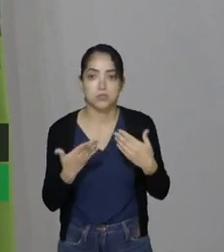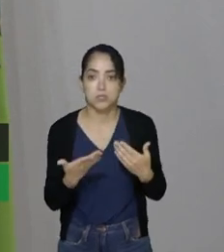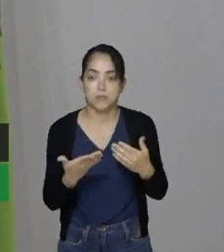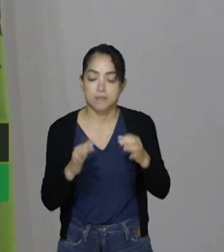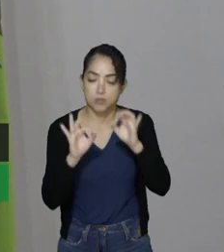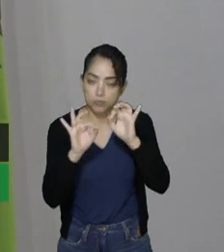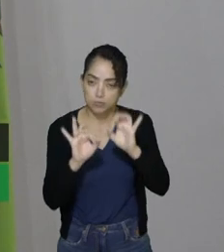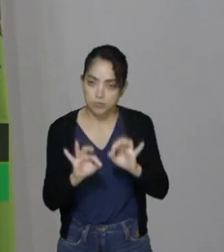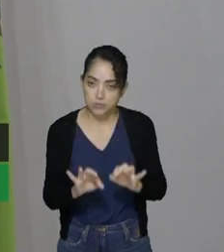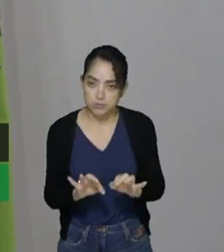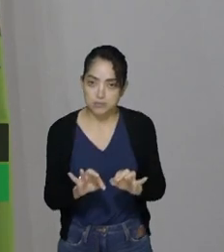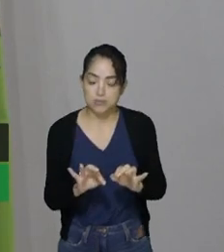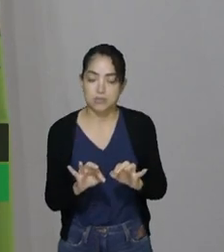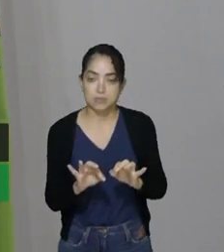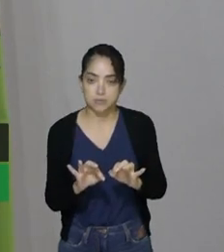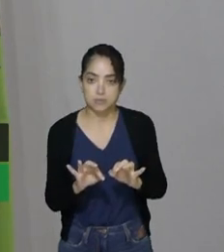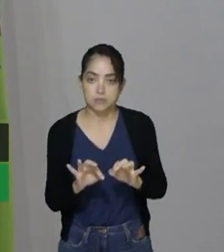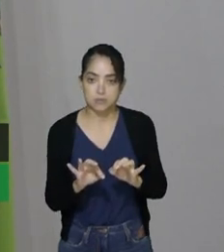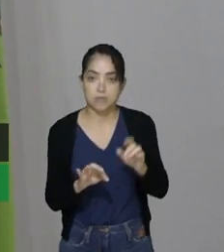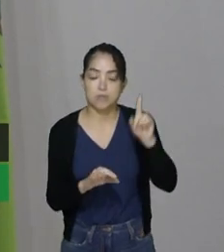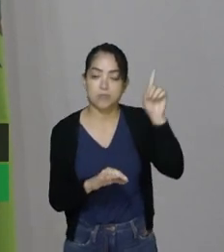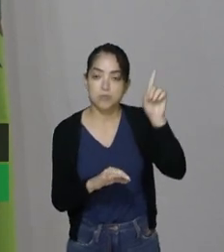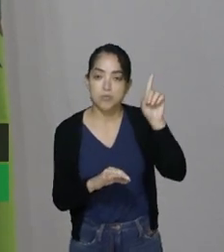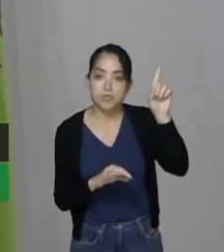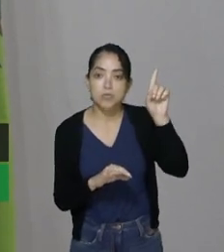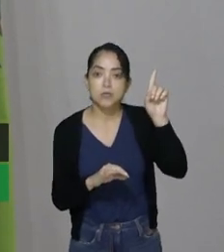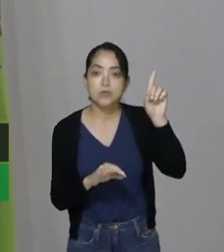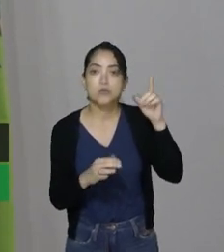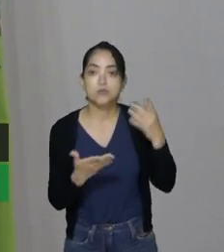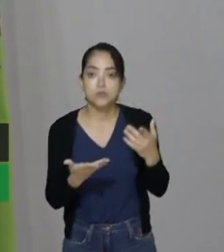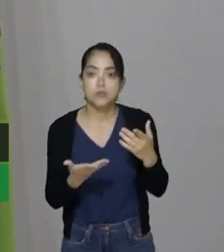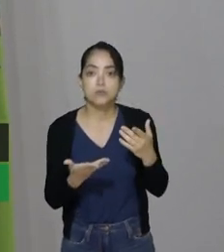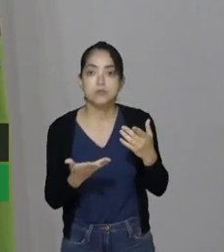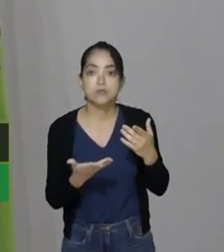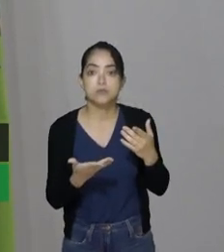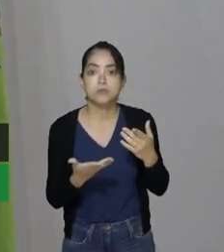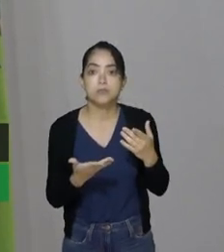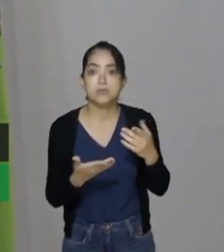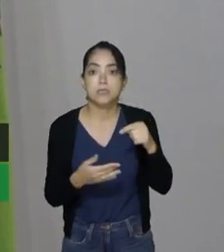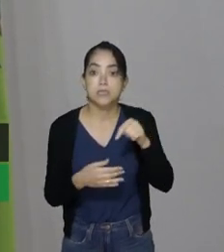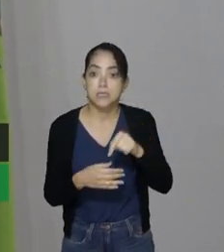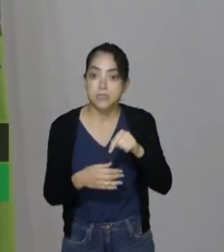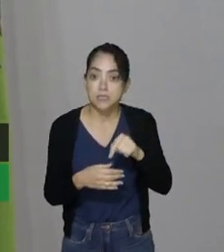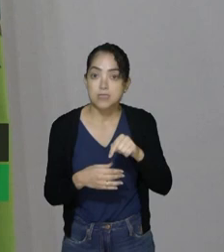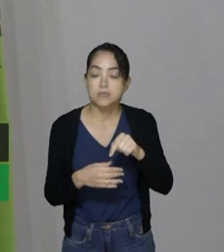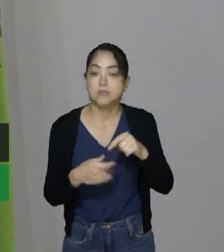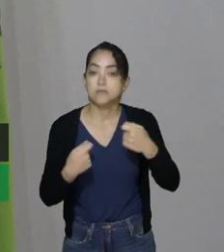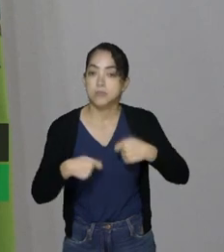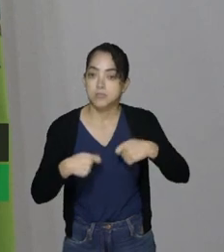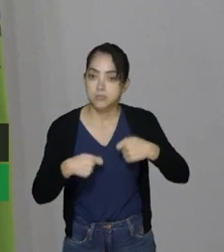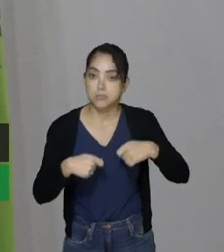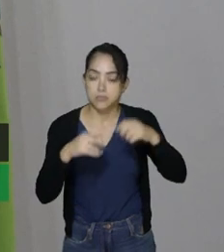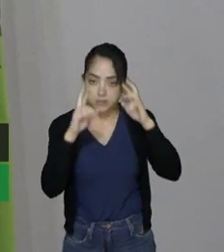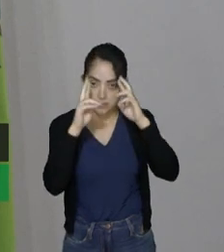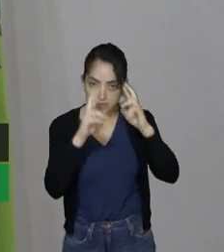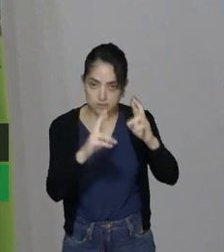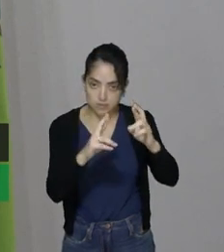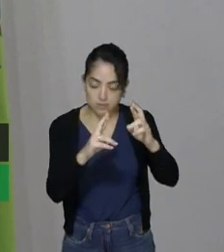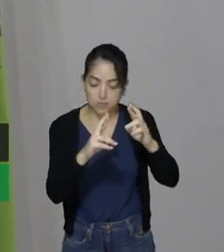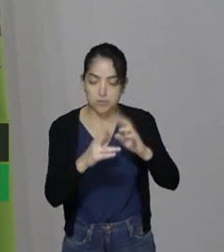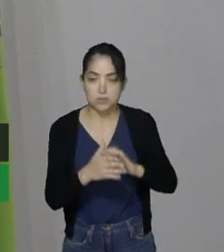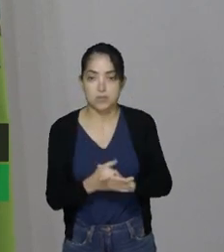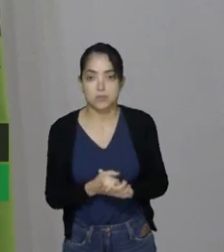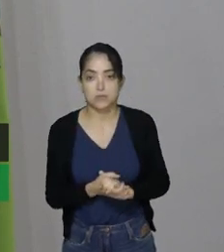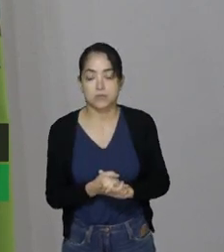certeza. É do desígnio de Deus que não estivessem aqui, e esse motivo tem que ser respeitado. E eu